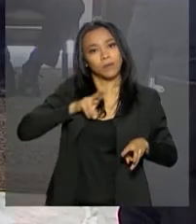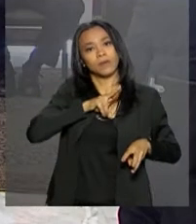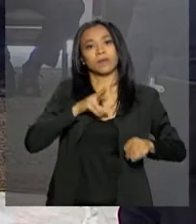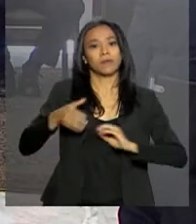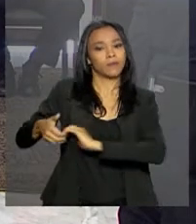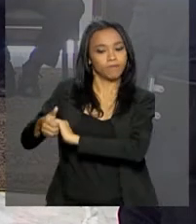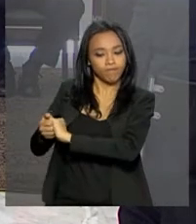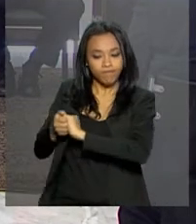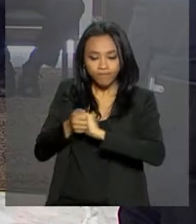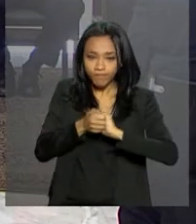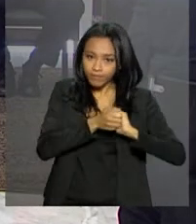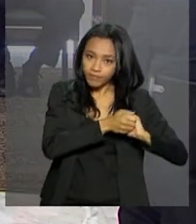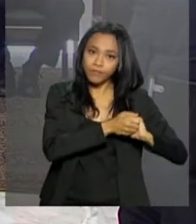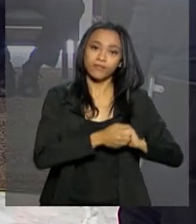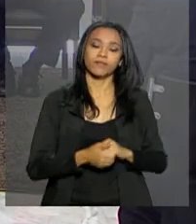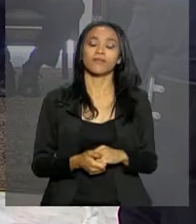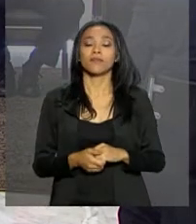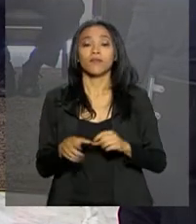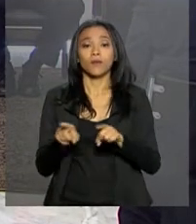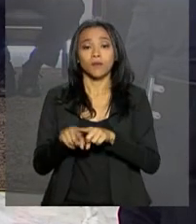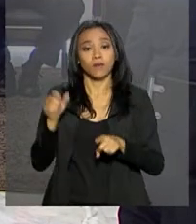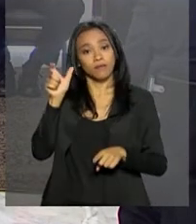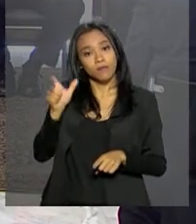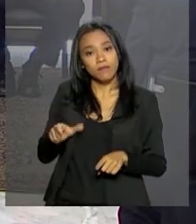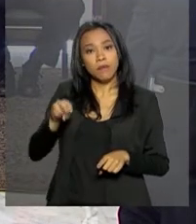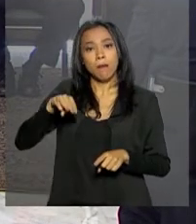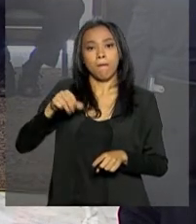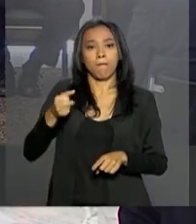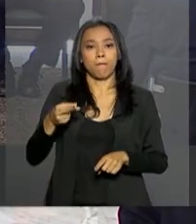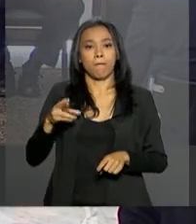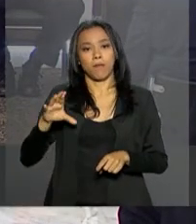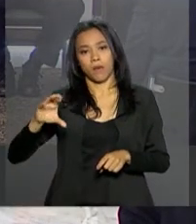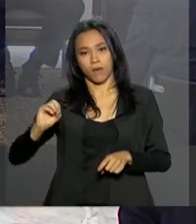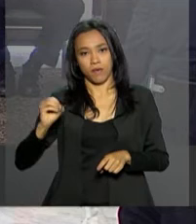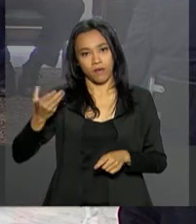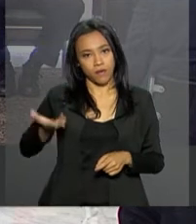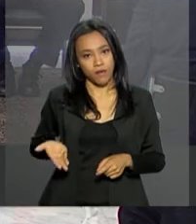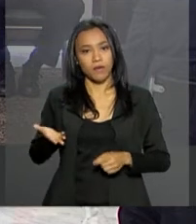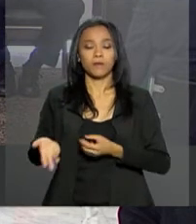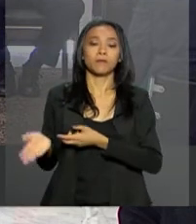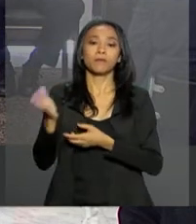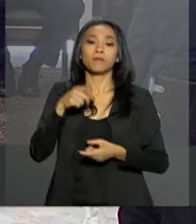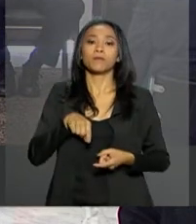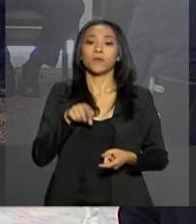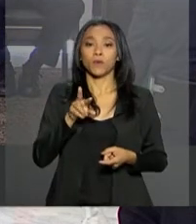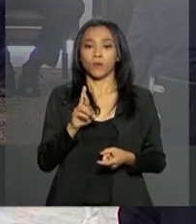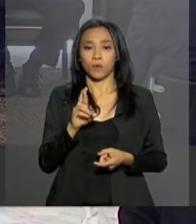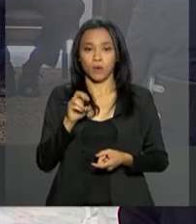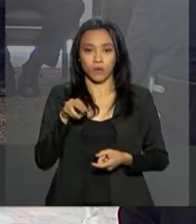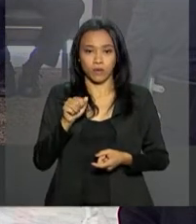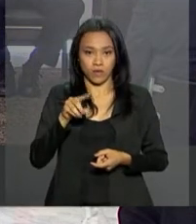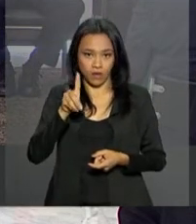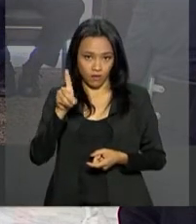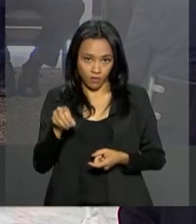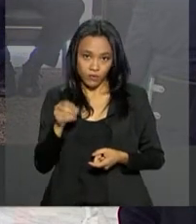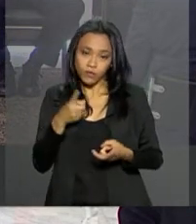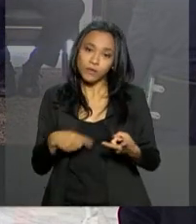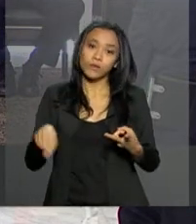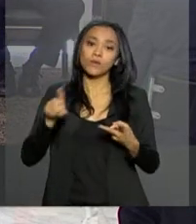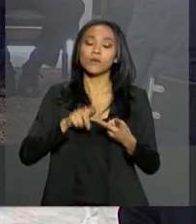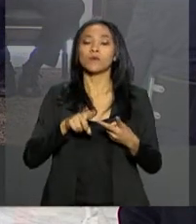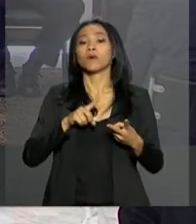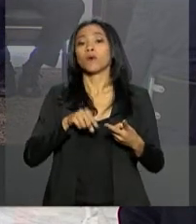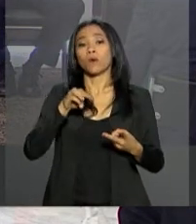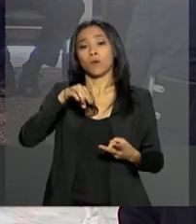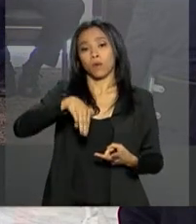donizete o marco aurélio grupo ronaldo camargo o google flores